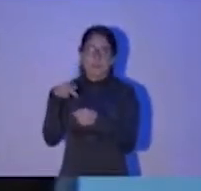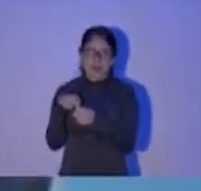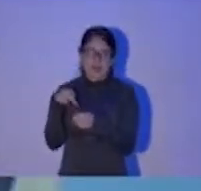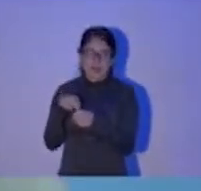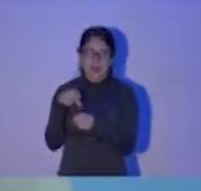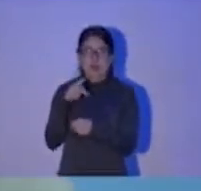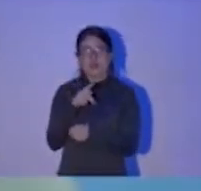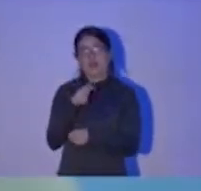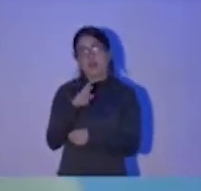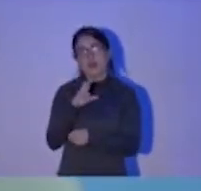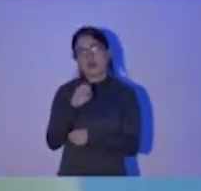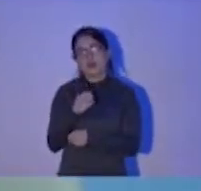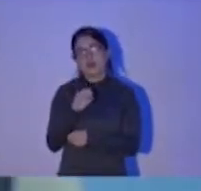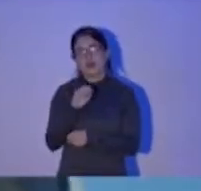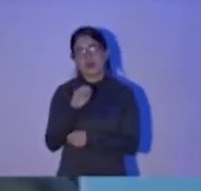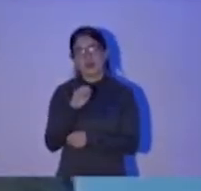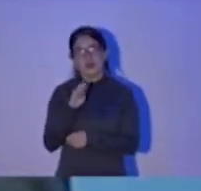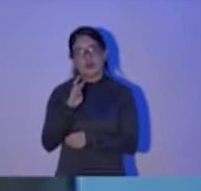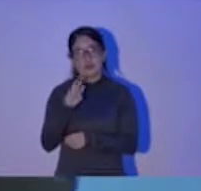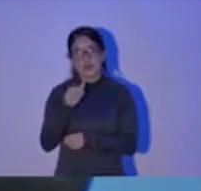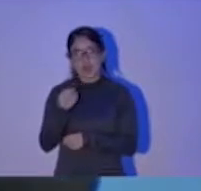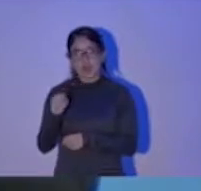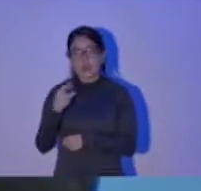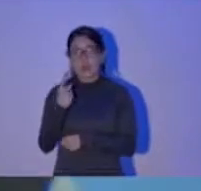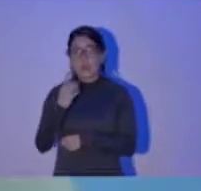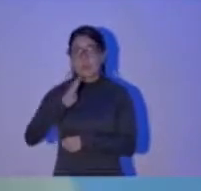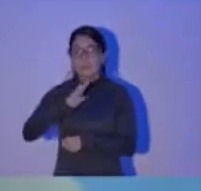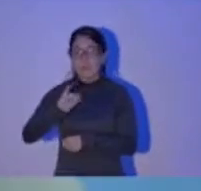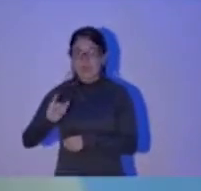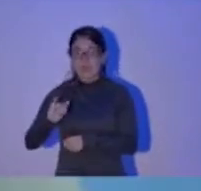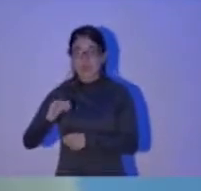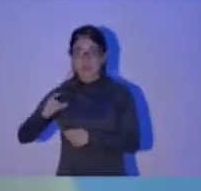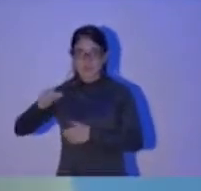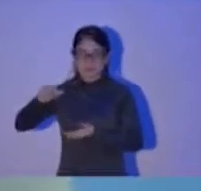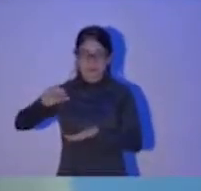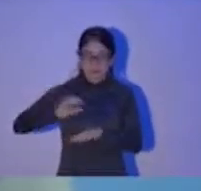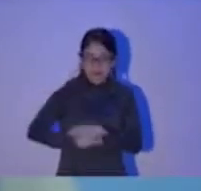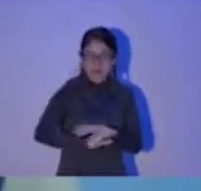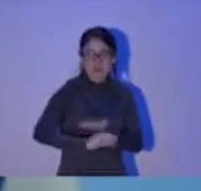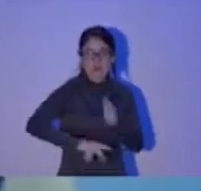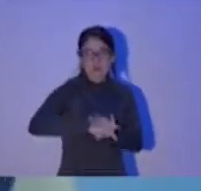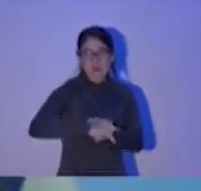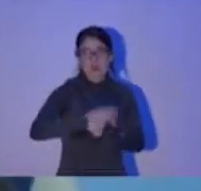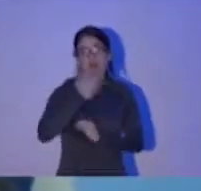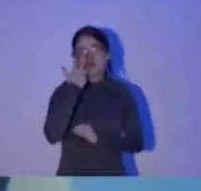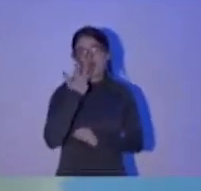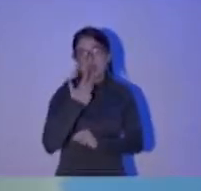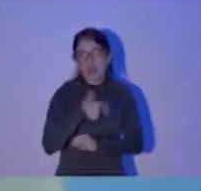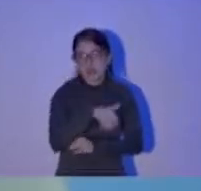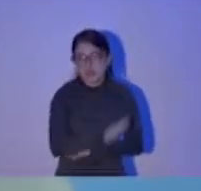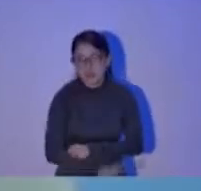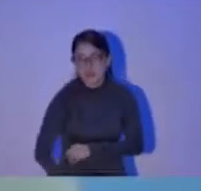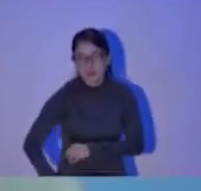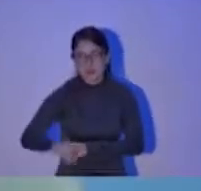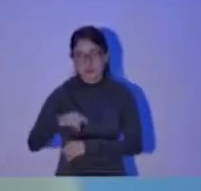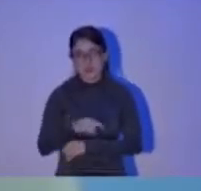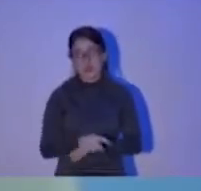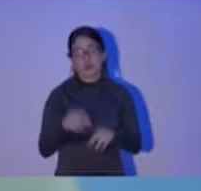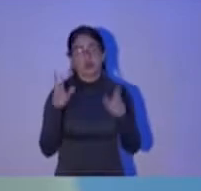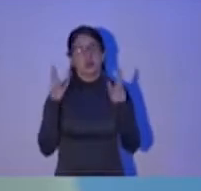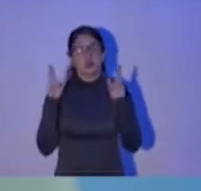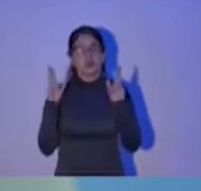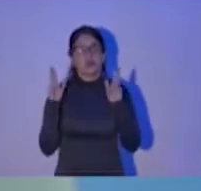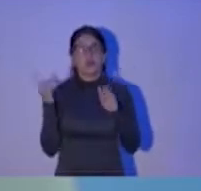primeira infância, na educação infantil, e espero que a gente consiga, secretário, colocar uma prioridade